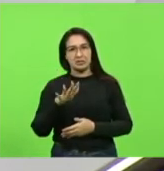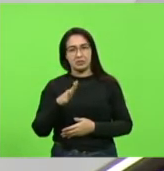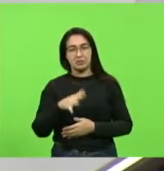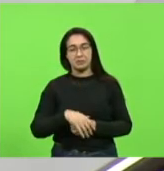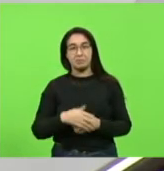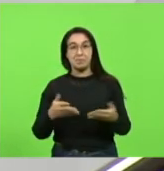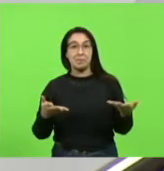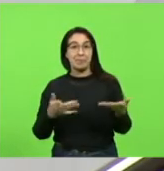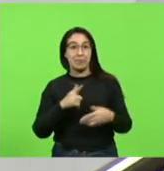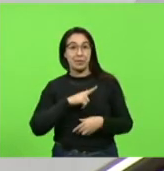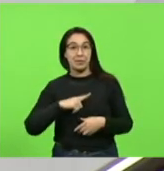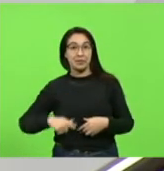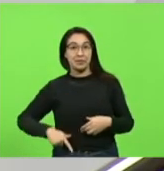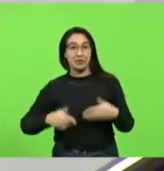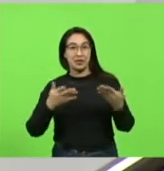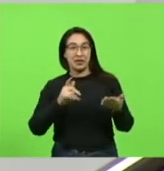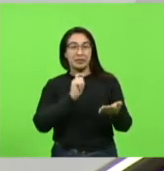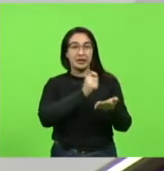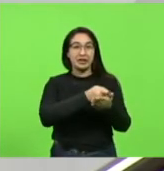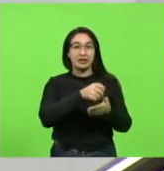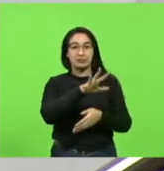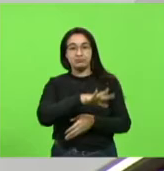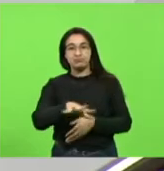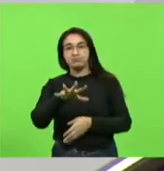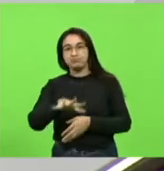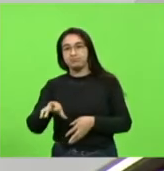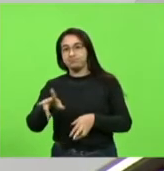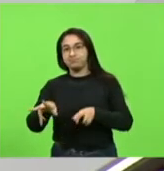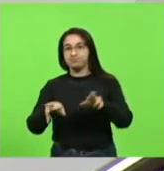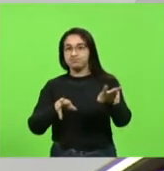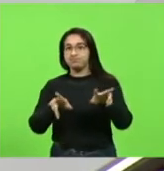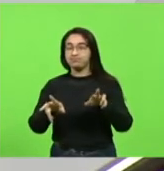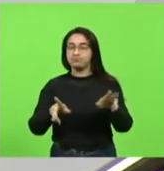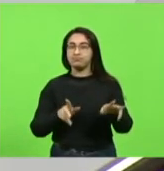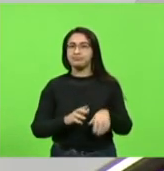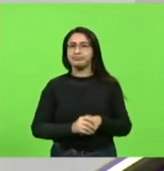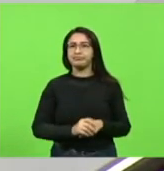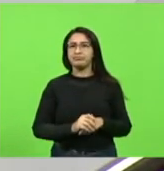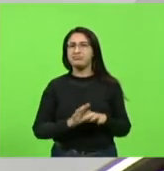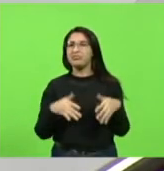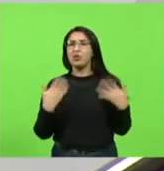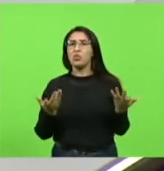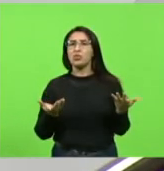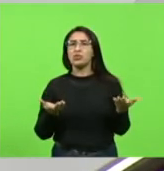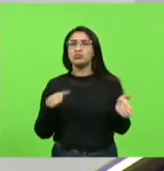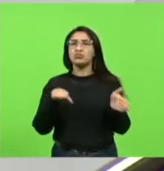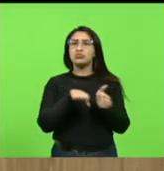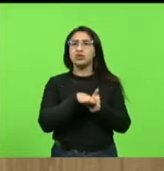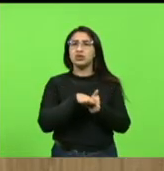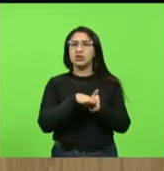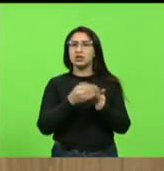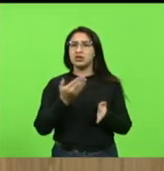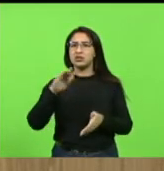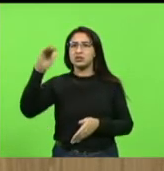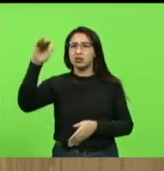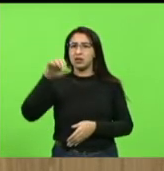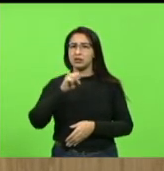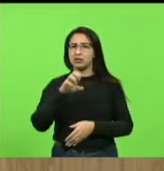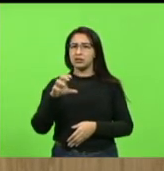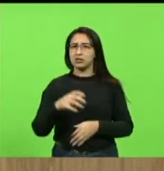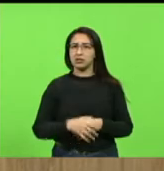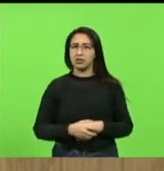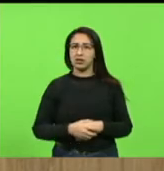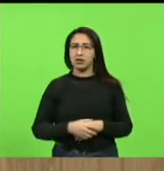pagando por região. Eu quero saber quando que vai ir para a minha região, que é a Serra Catarinense, quando é que vai ir